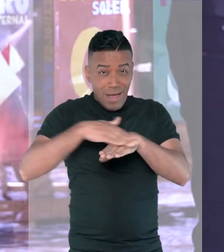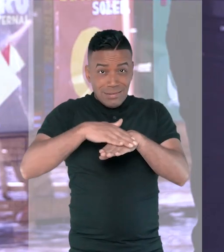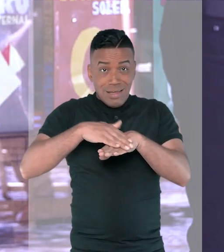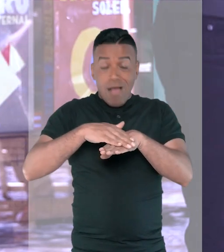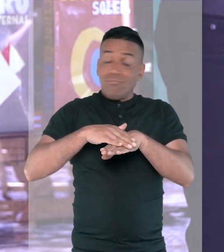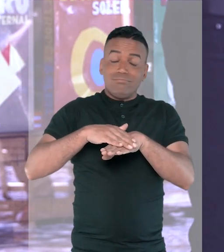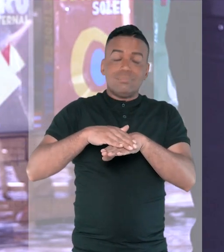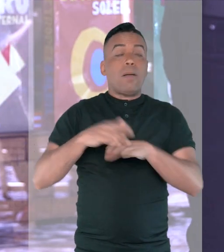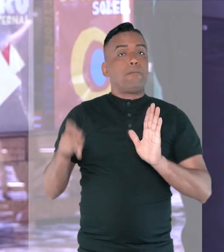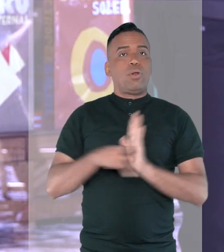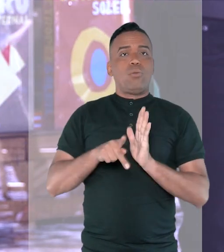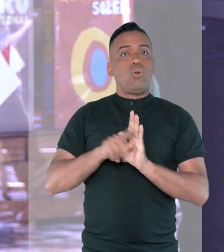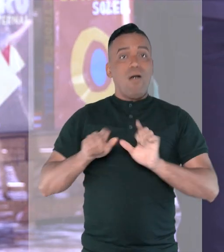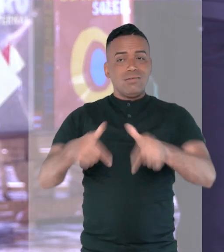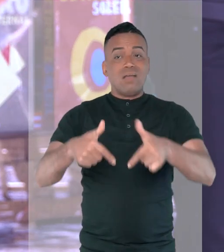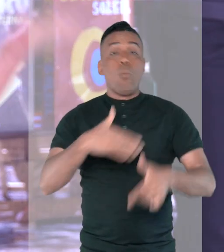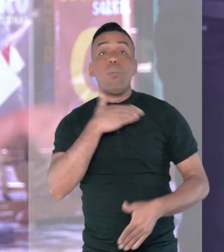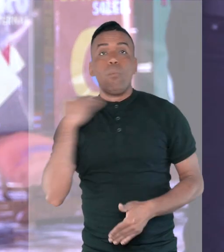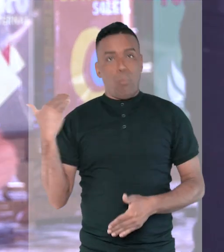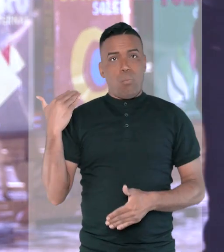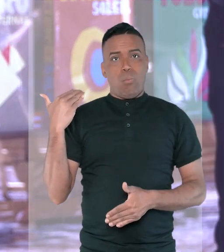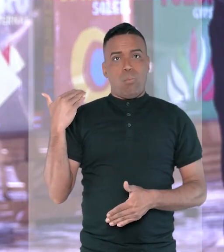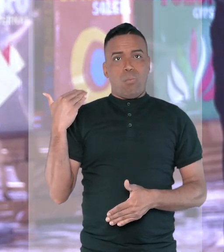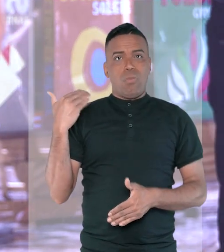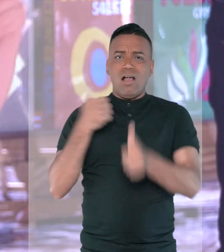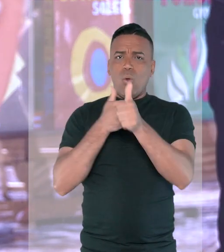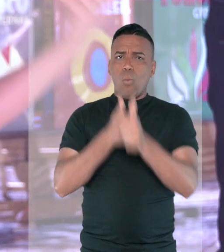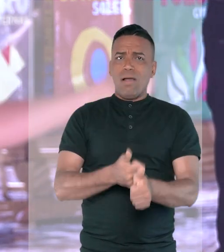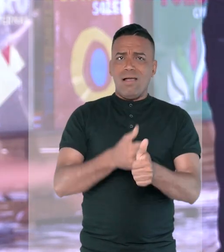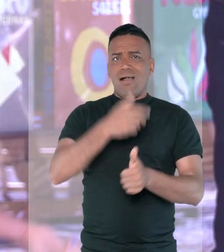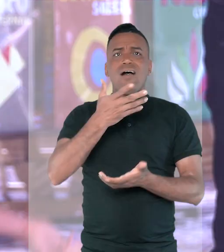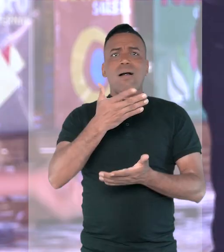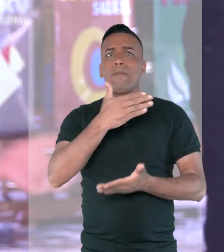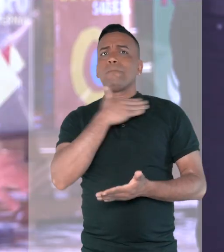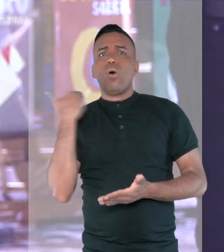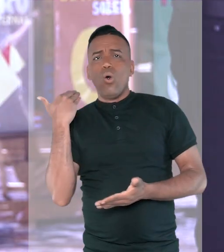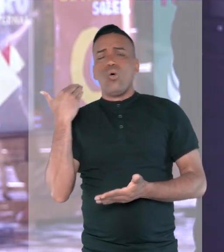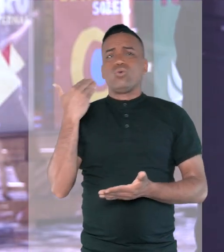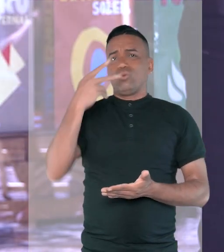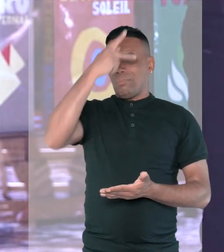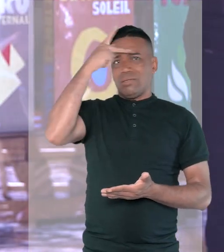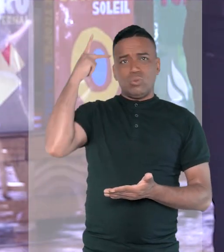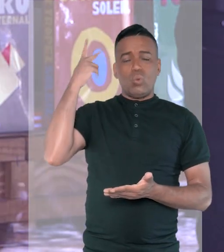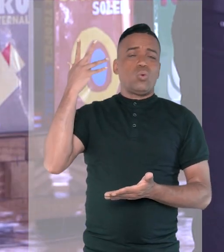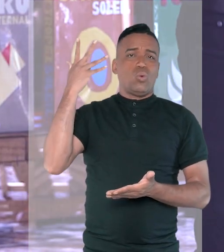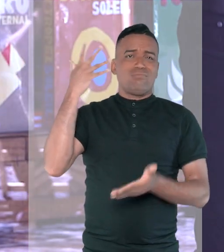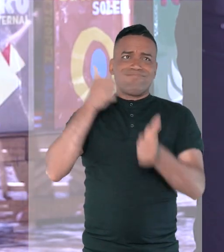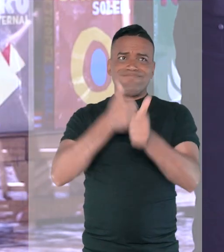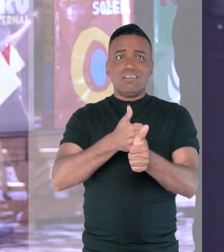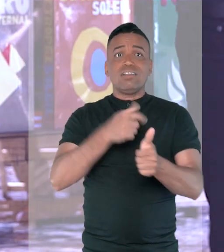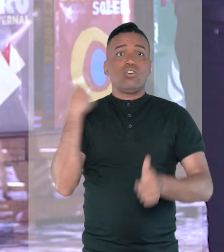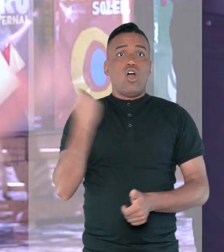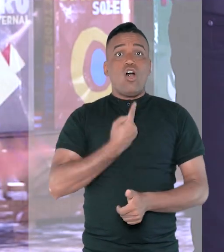antes, sobre o próprio ato do morrer, sobre acompanhar o morto. Uma coisa que